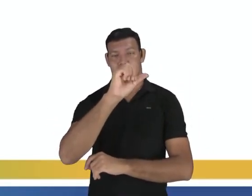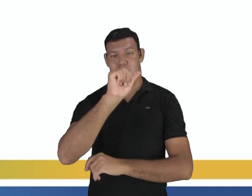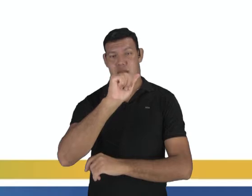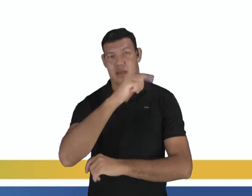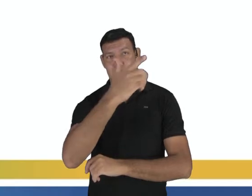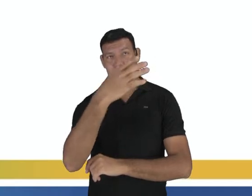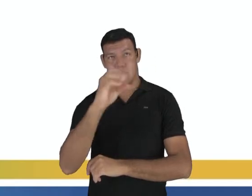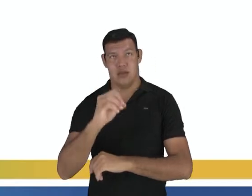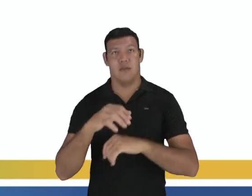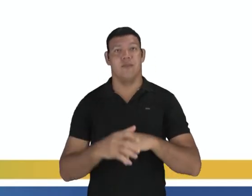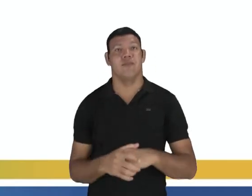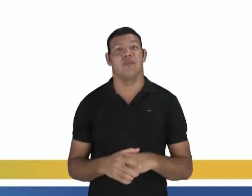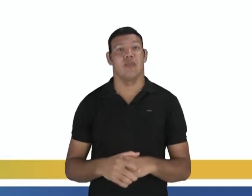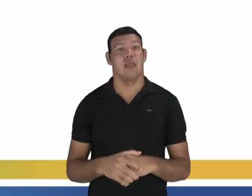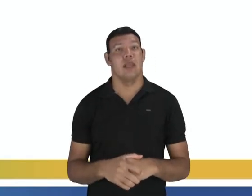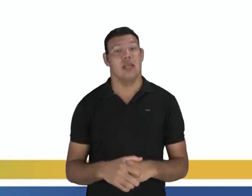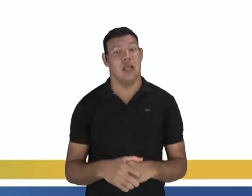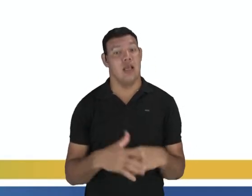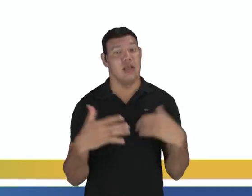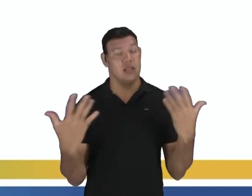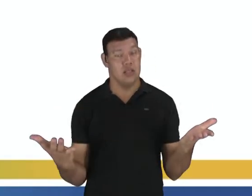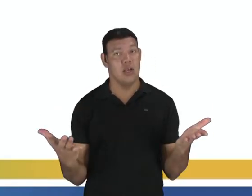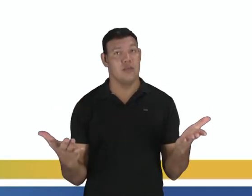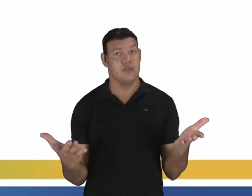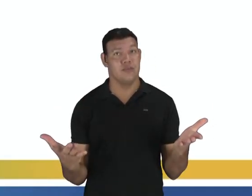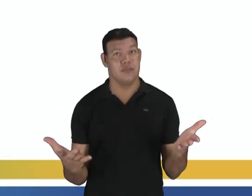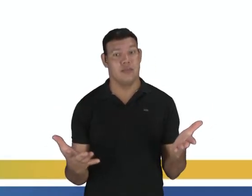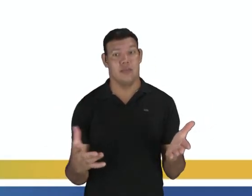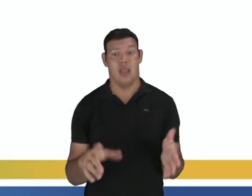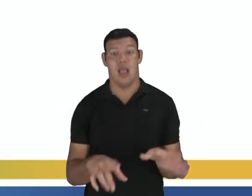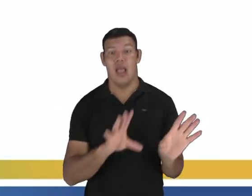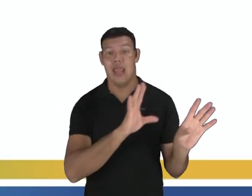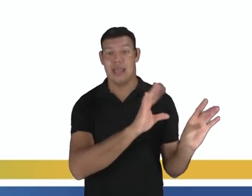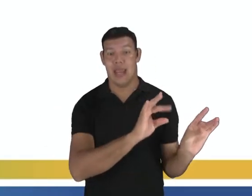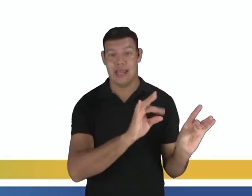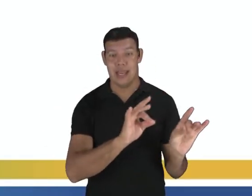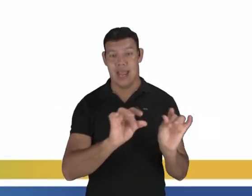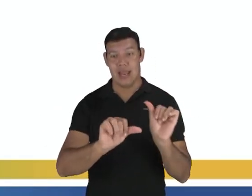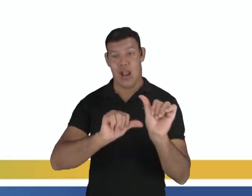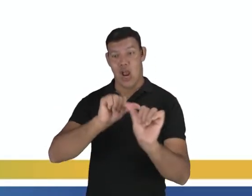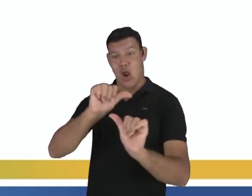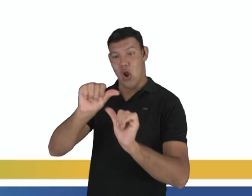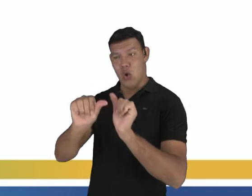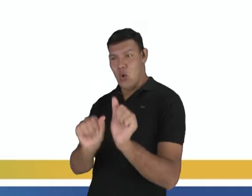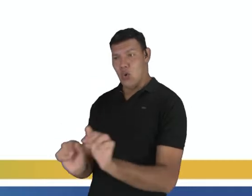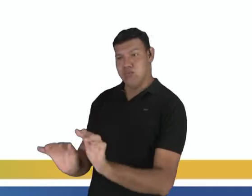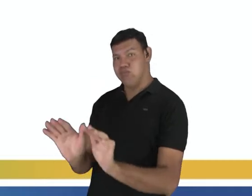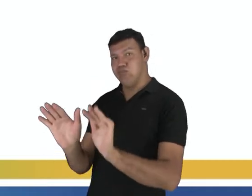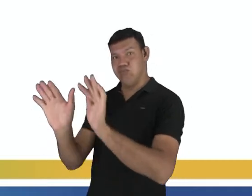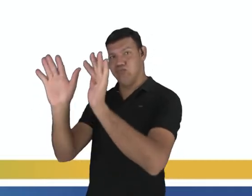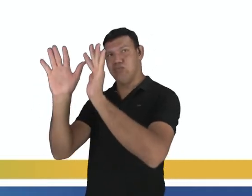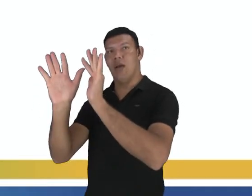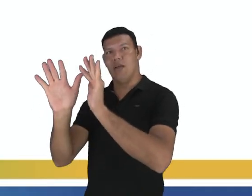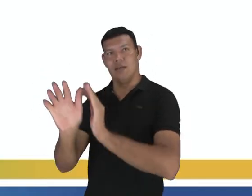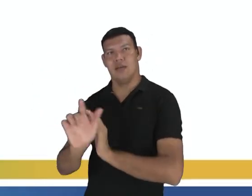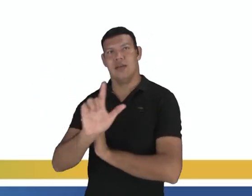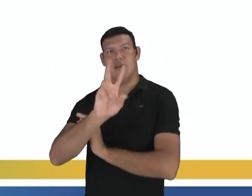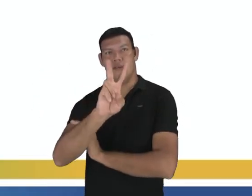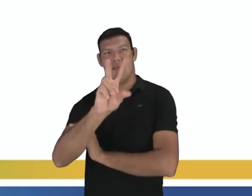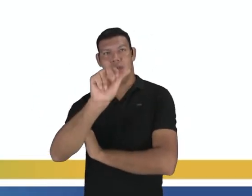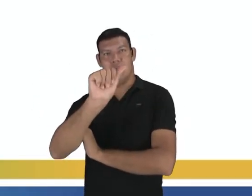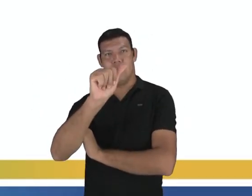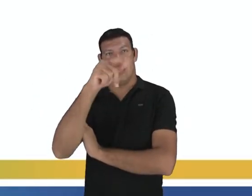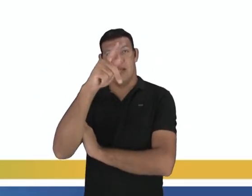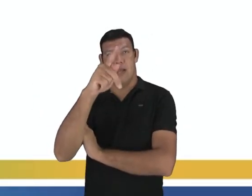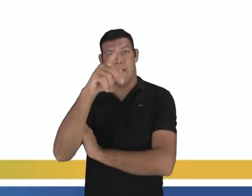a vaporização, que pode ser de dois tipos, que é a evaporação e a ebulição. E nesse mesmo